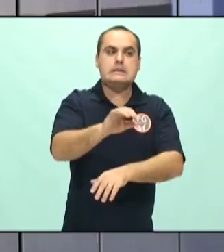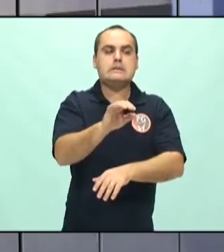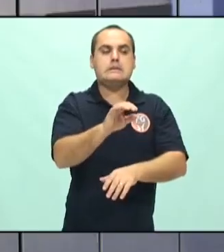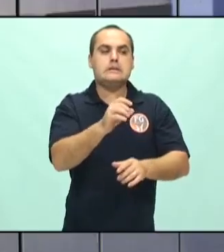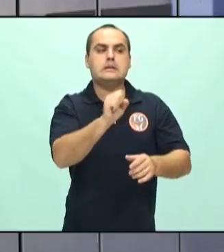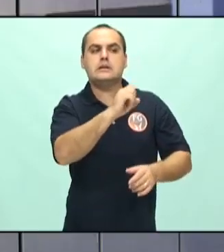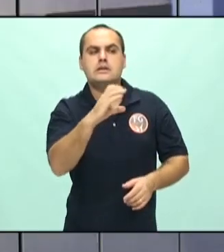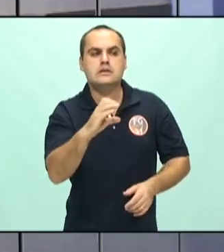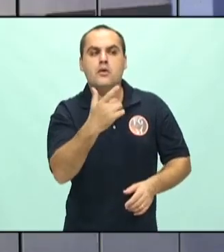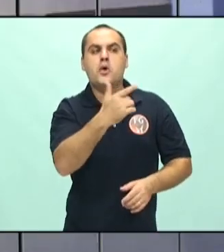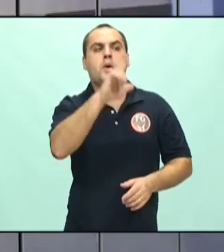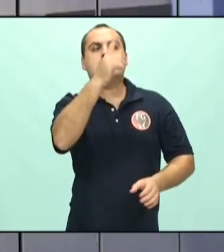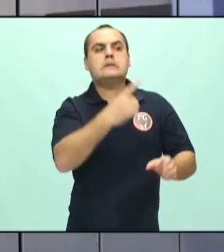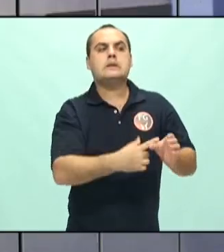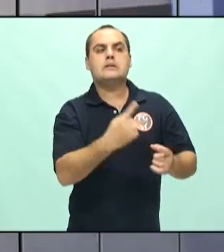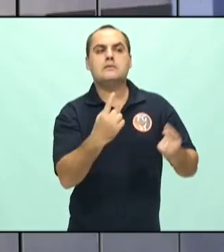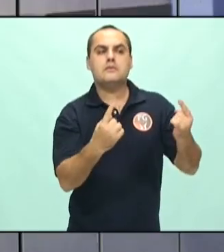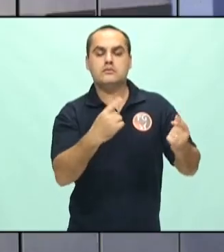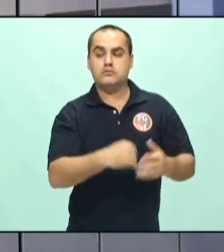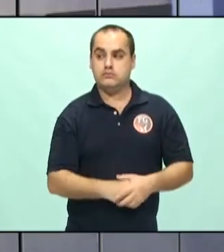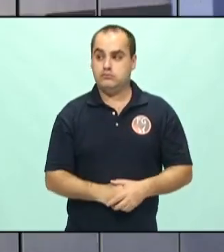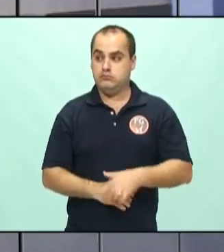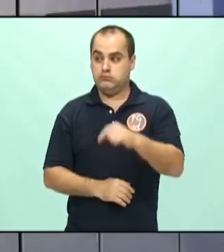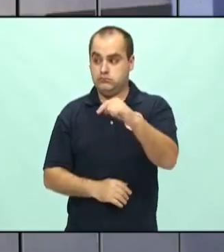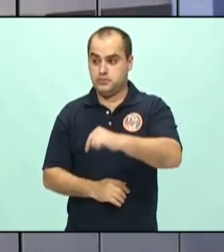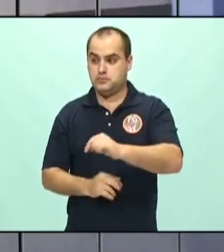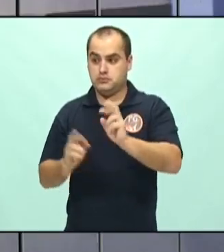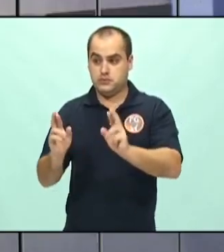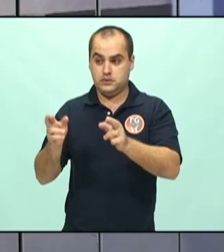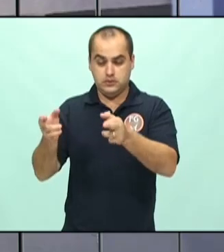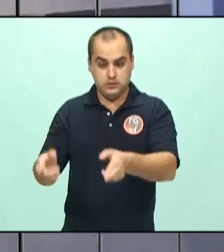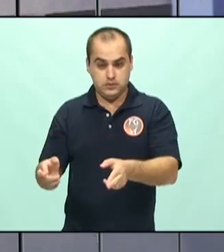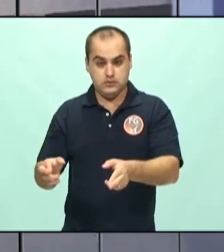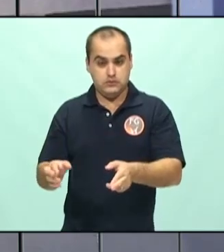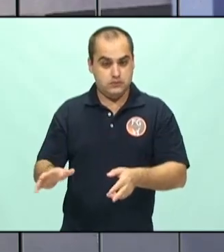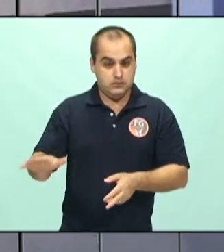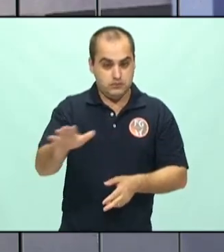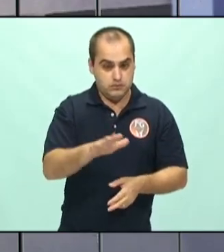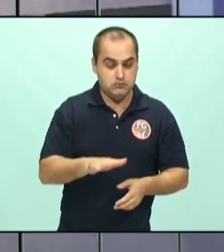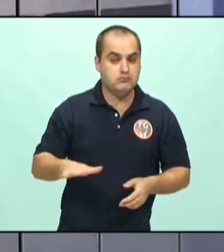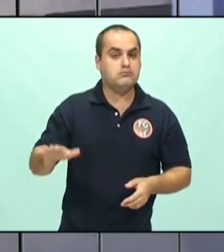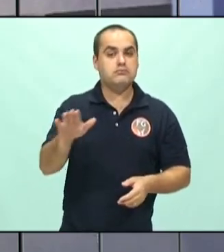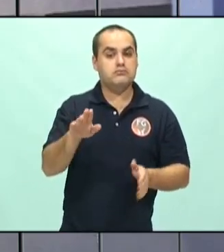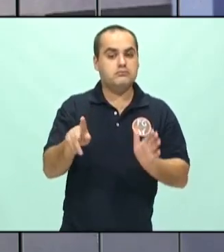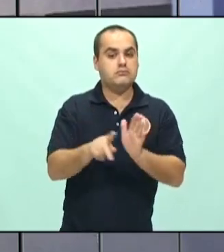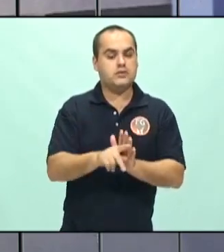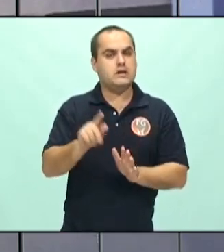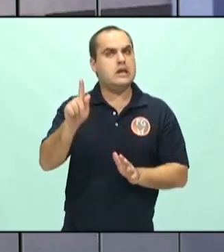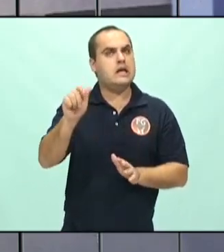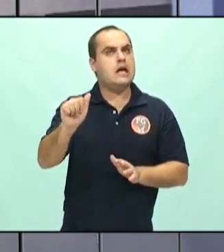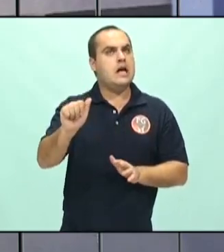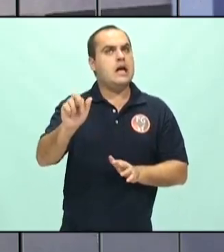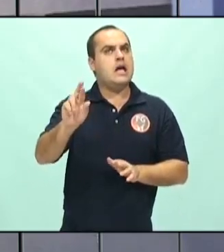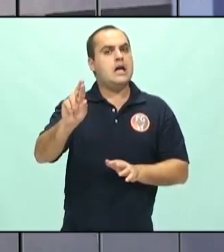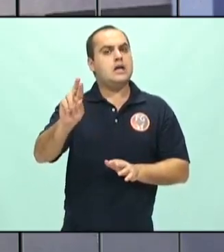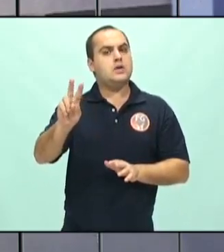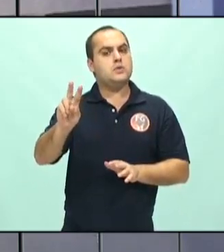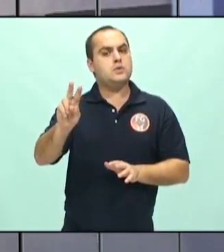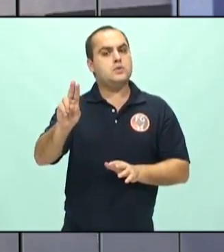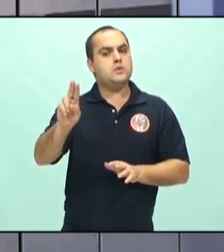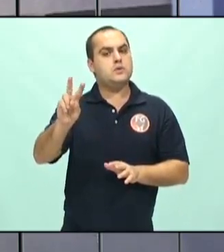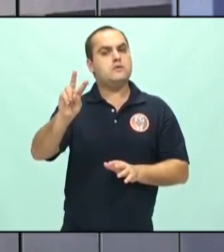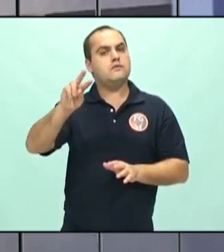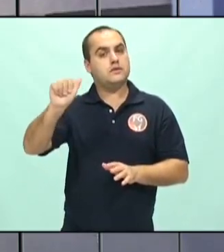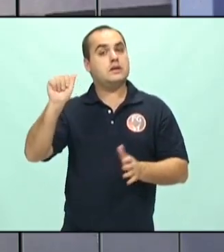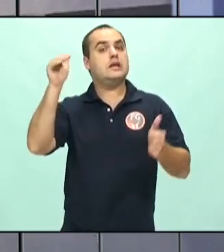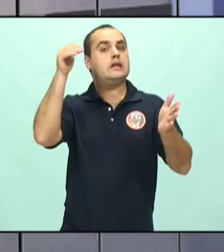tive é nessa área nós aqui tem muitos apicultor nessa região de garuva até na divisa do rio grande